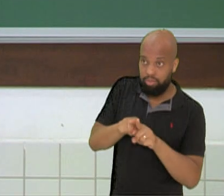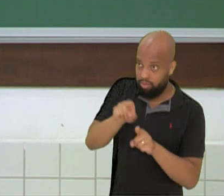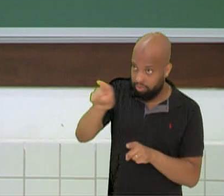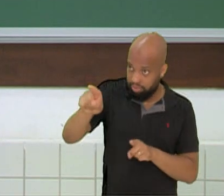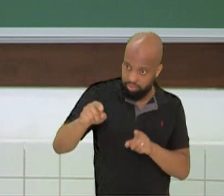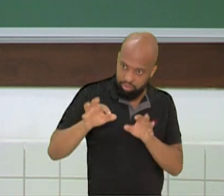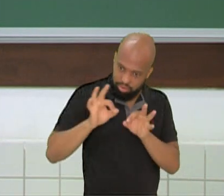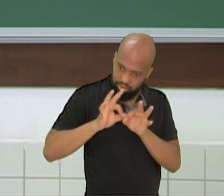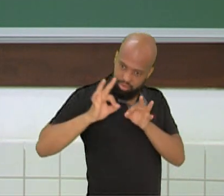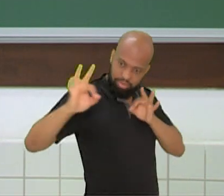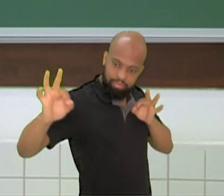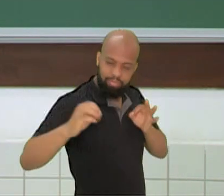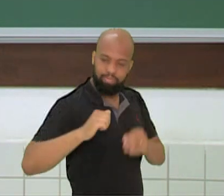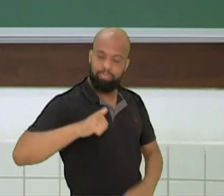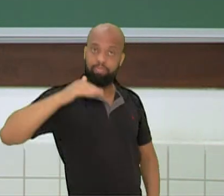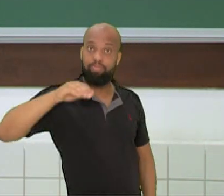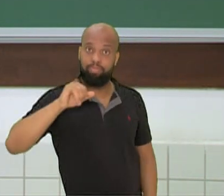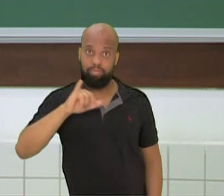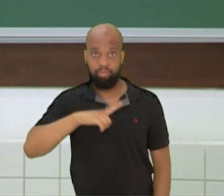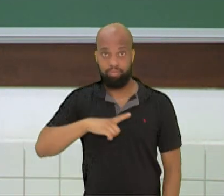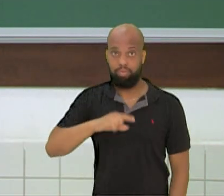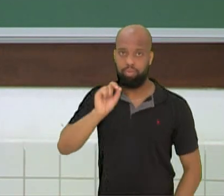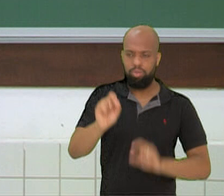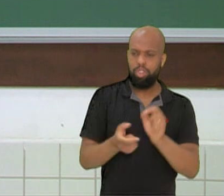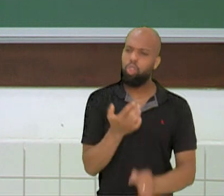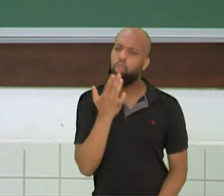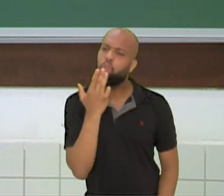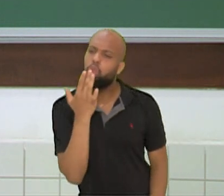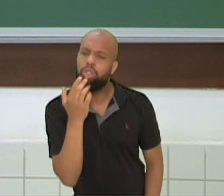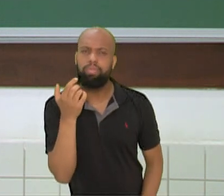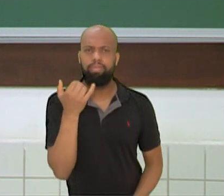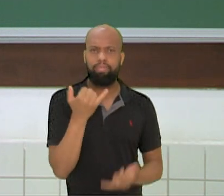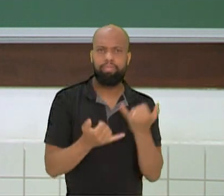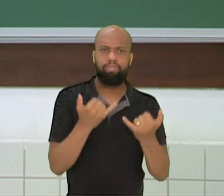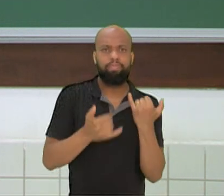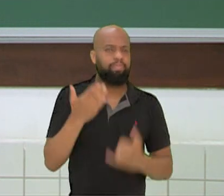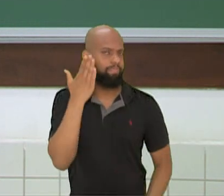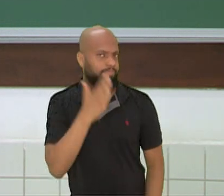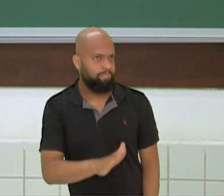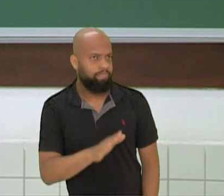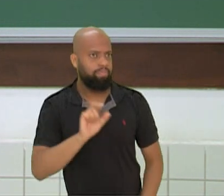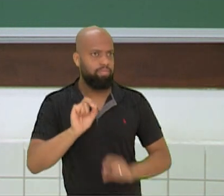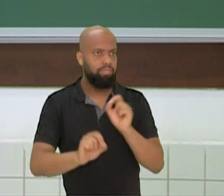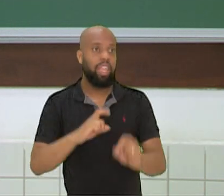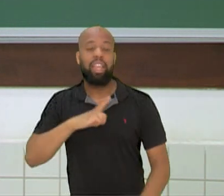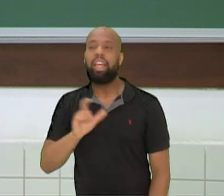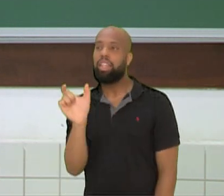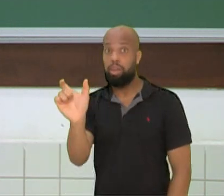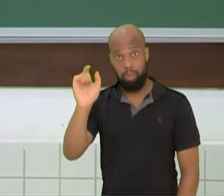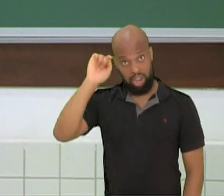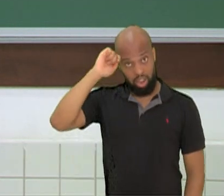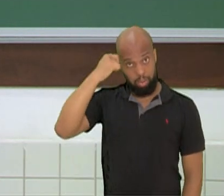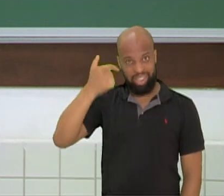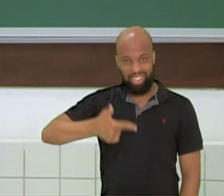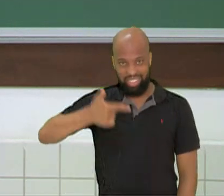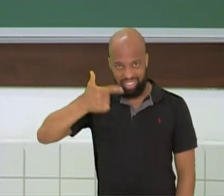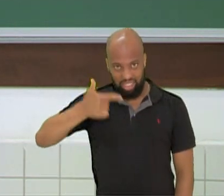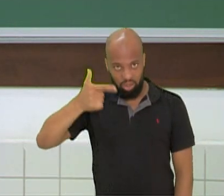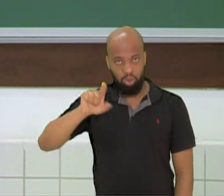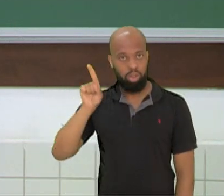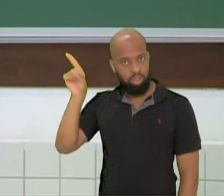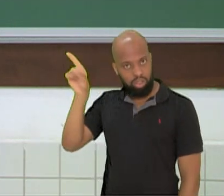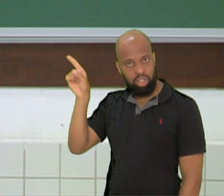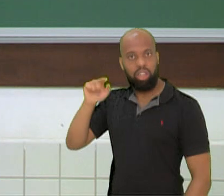está aumentando. No caso dessa galáxia ficar um pouco mais azulada, temos um efeito que é chamado blue shift, ou seja, ela